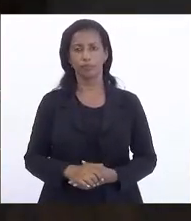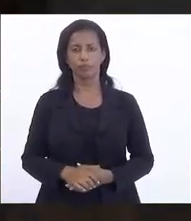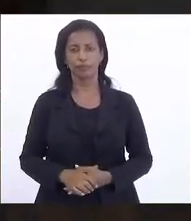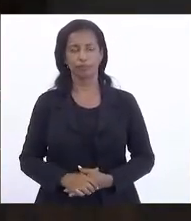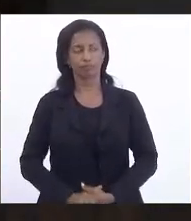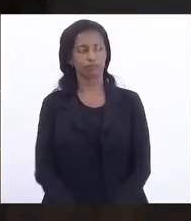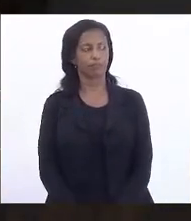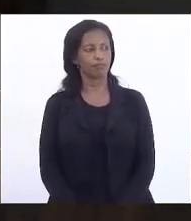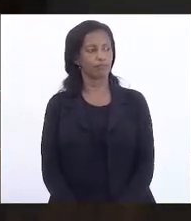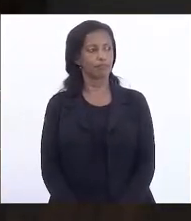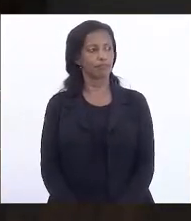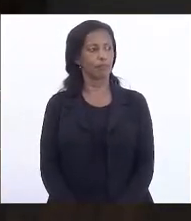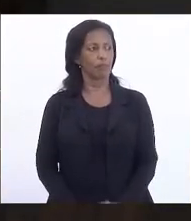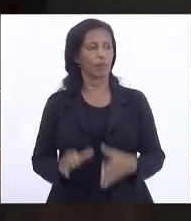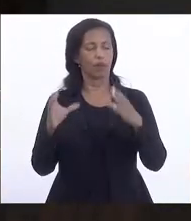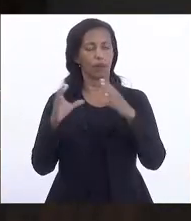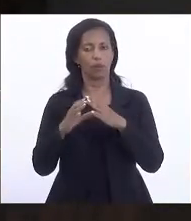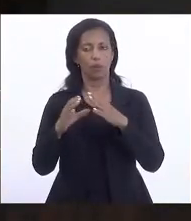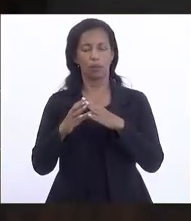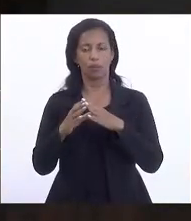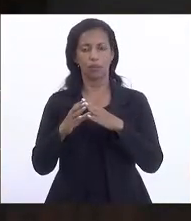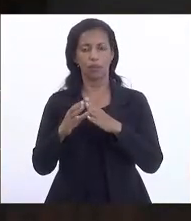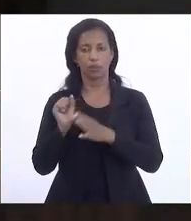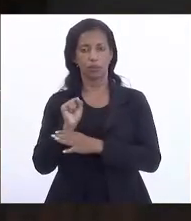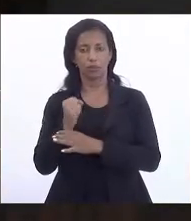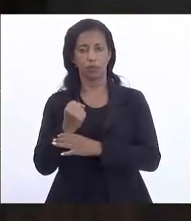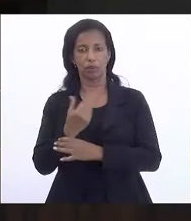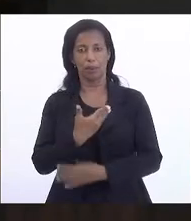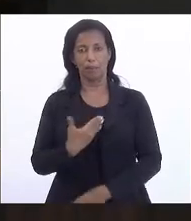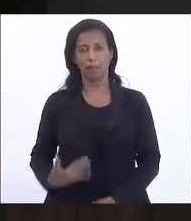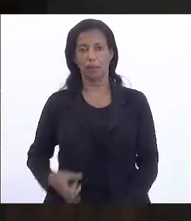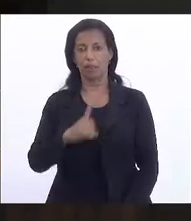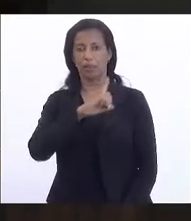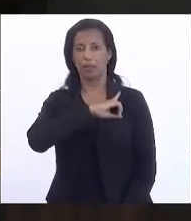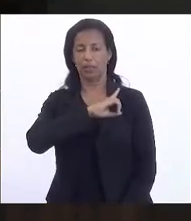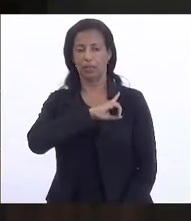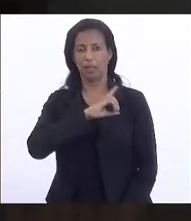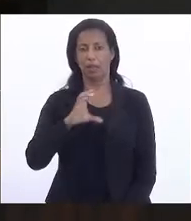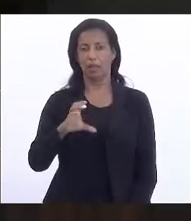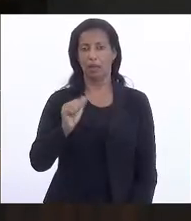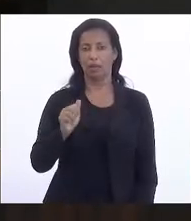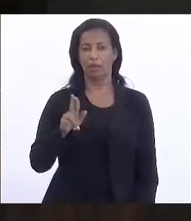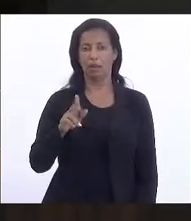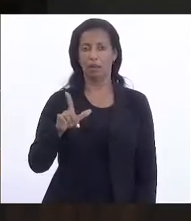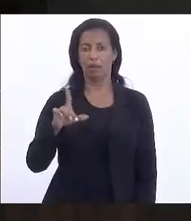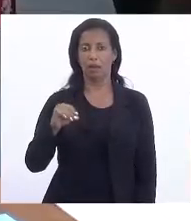Pela Comissão de Segurança Pública e Assunto de Polícia, deputado delegado Carlos Augusto.